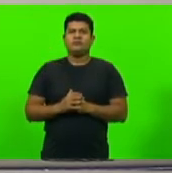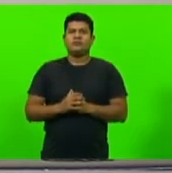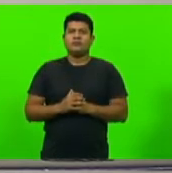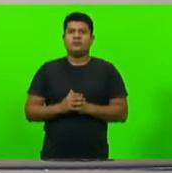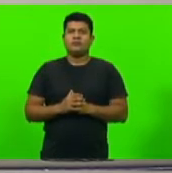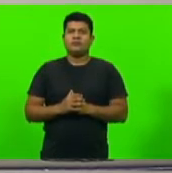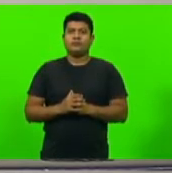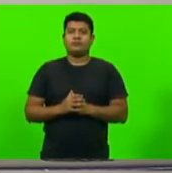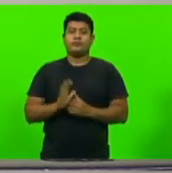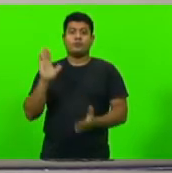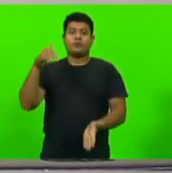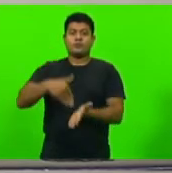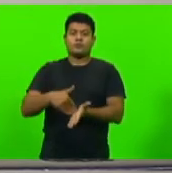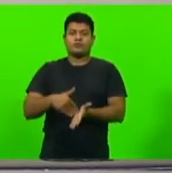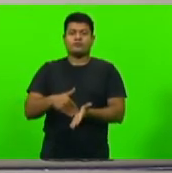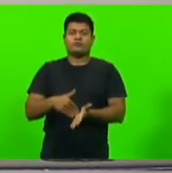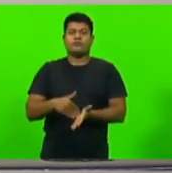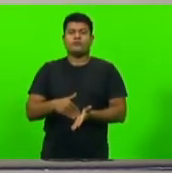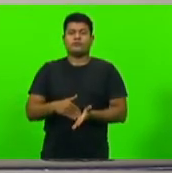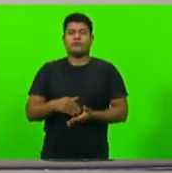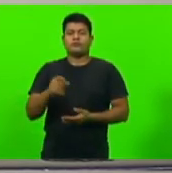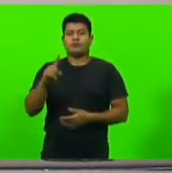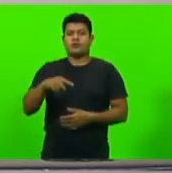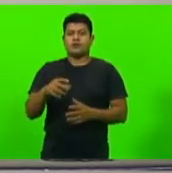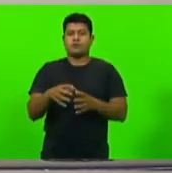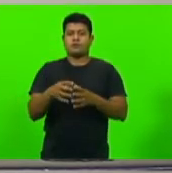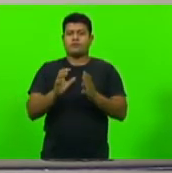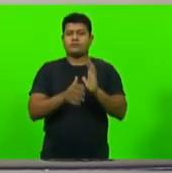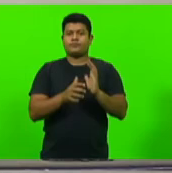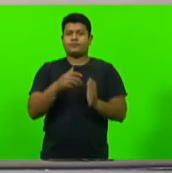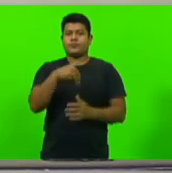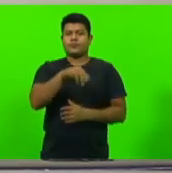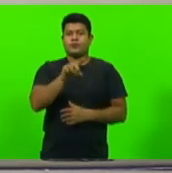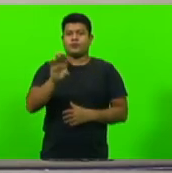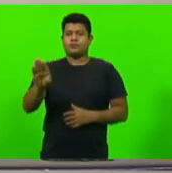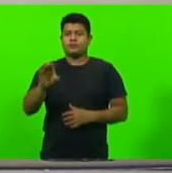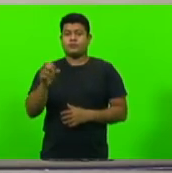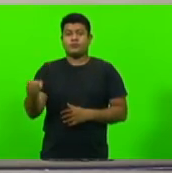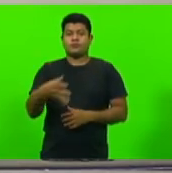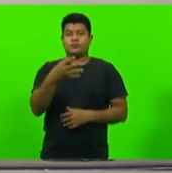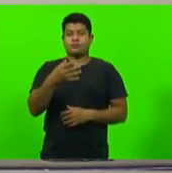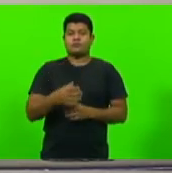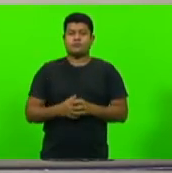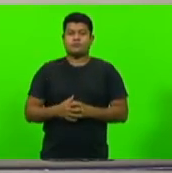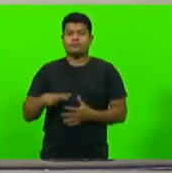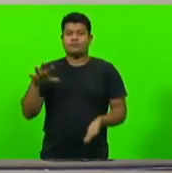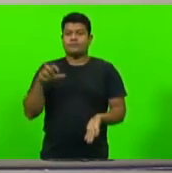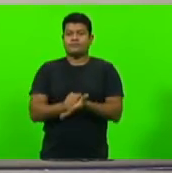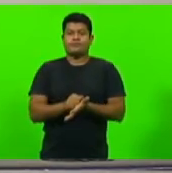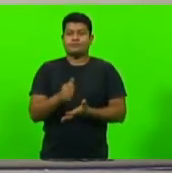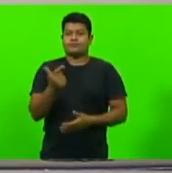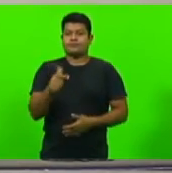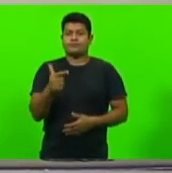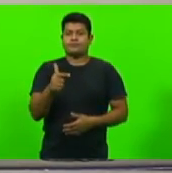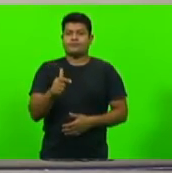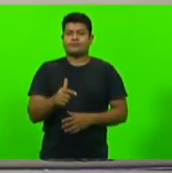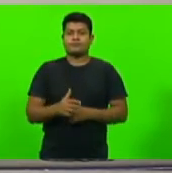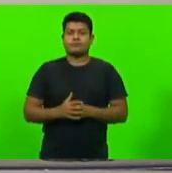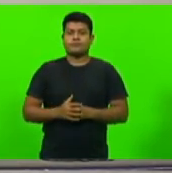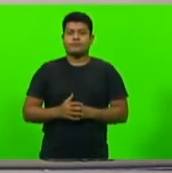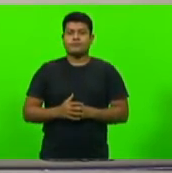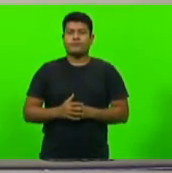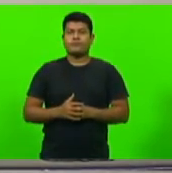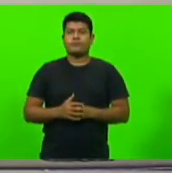E o último horário pertence ao bloco MDB Novo. Não havendo oradores inscritos,